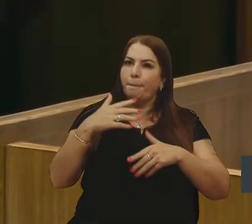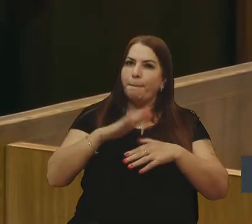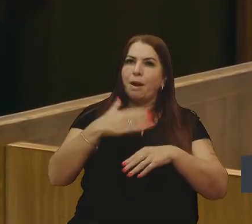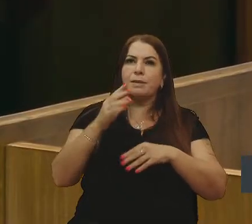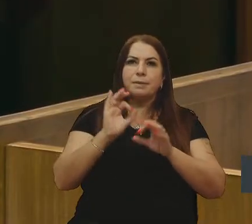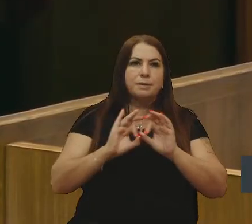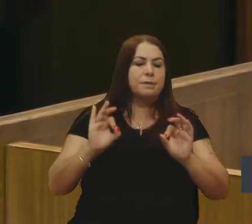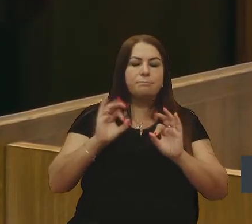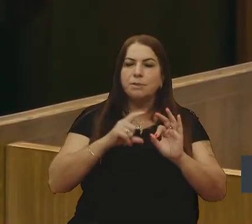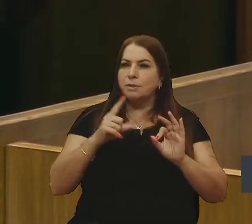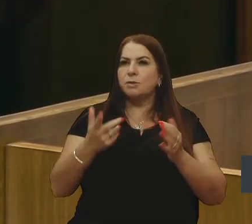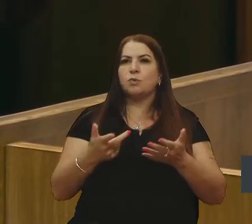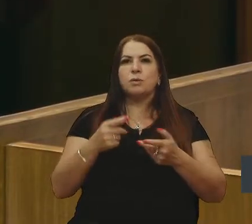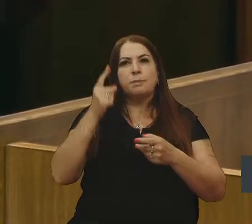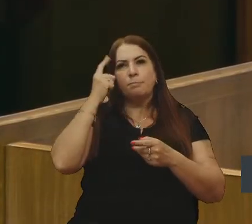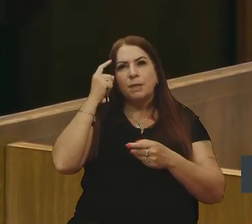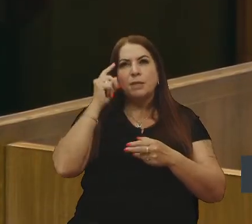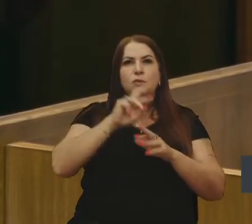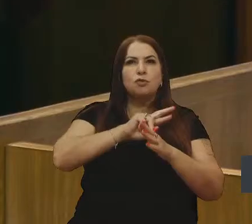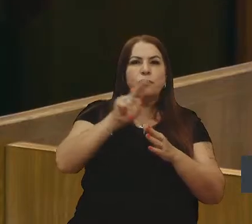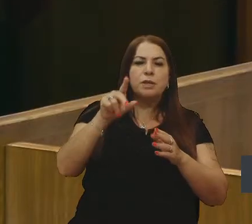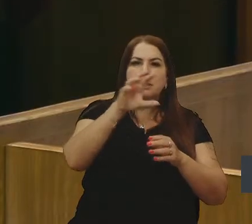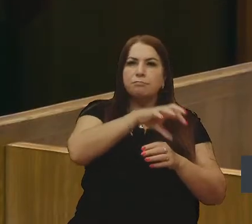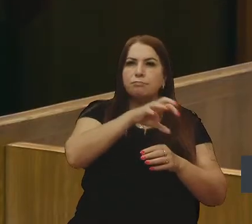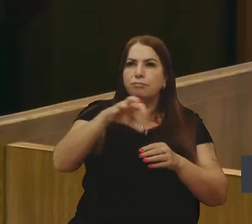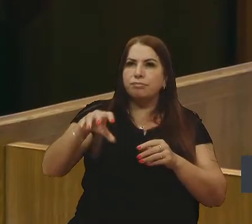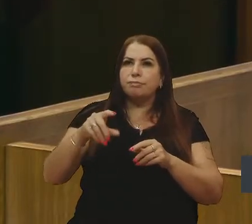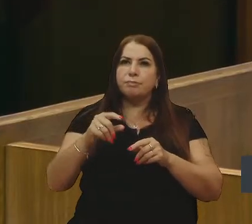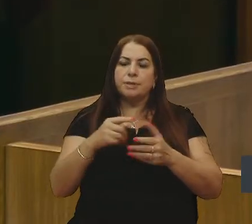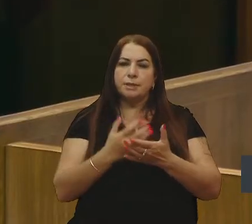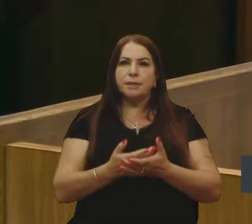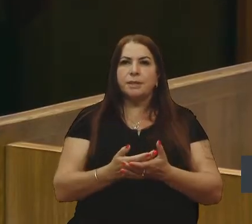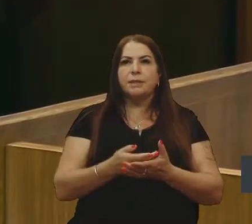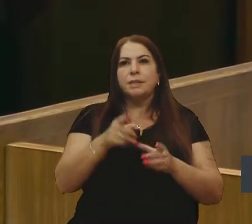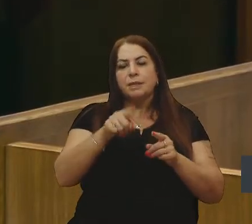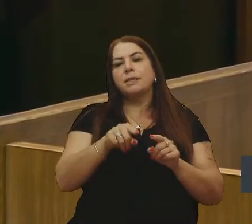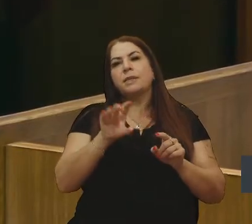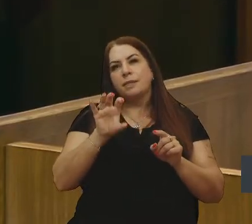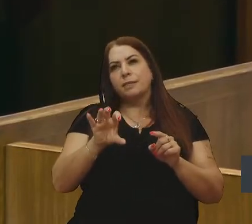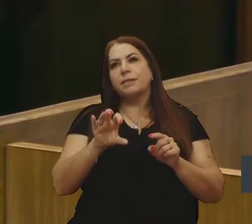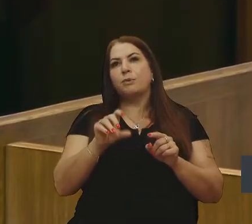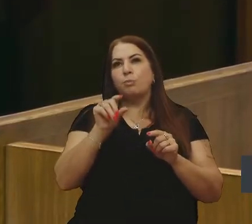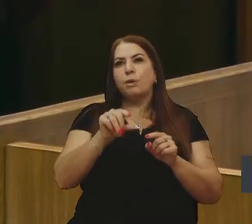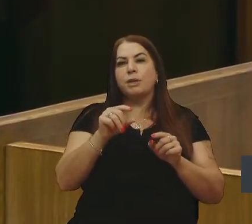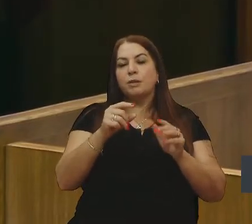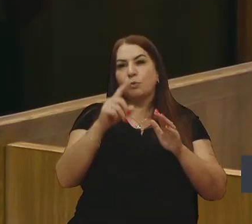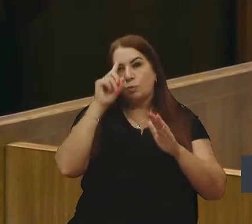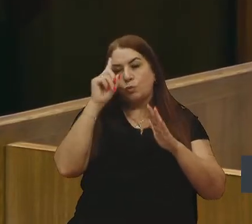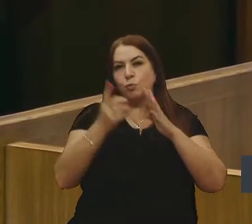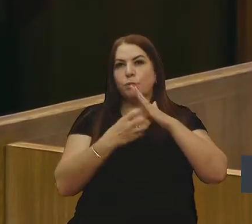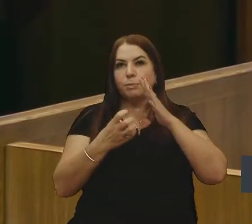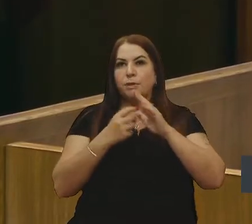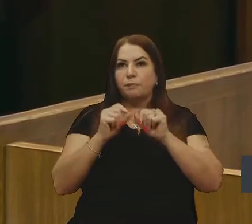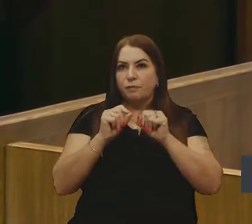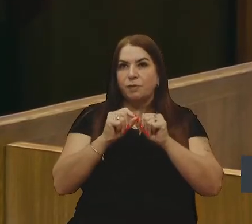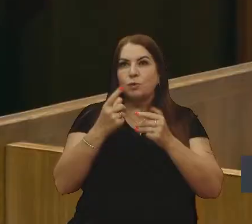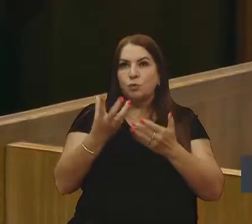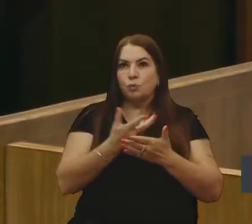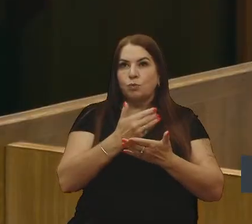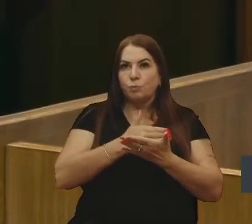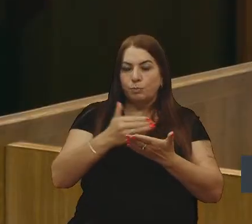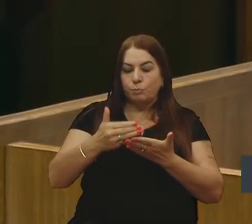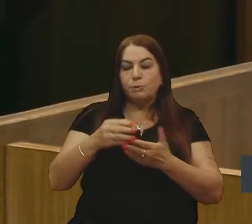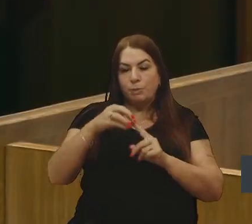que ele seja, né? Você tem que pensar em várias áreas, em várias esferas, e sim, o pequeno empresário que faz tudo, né? Principalmente no